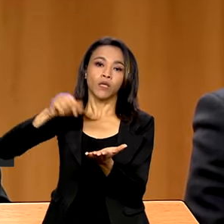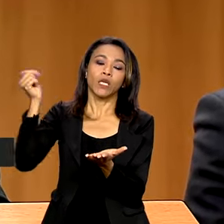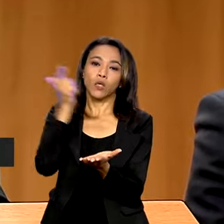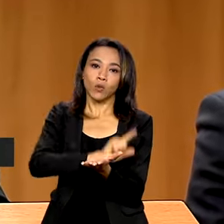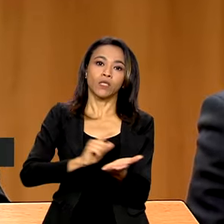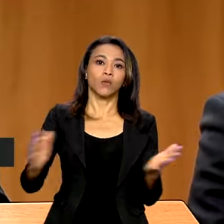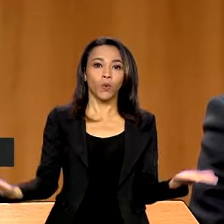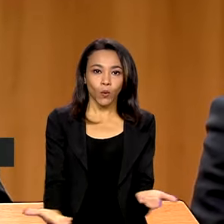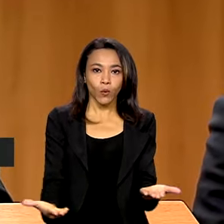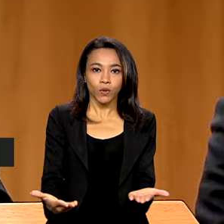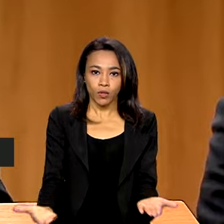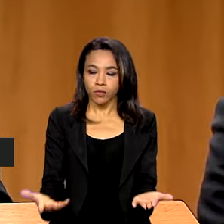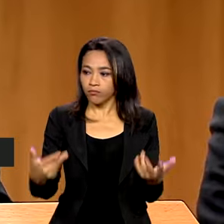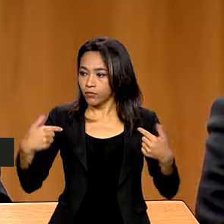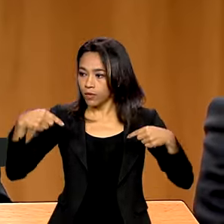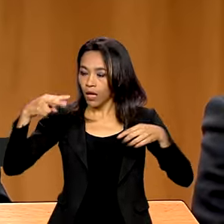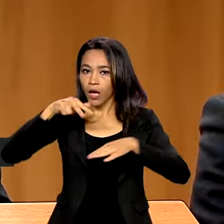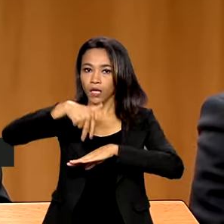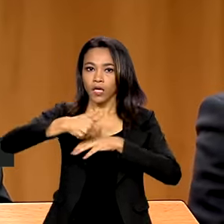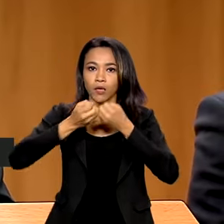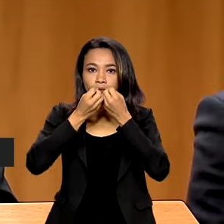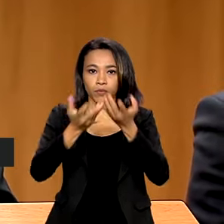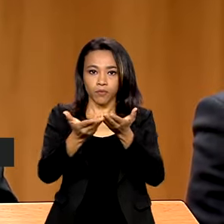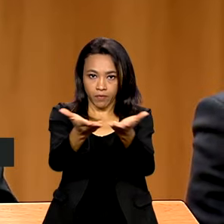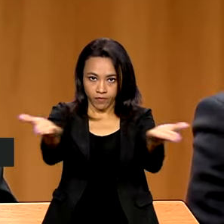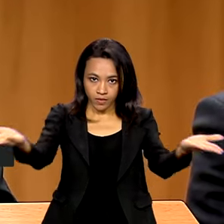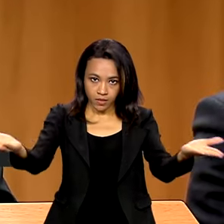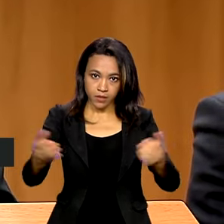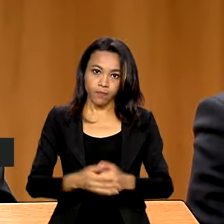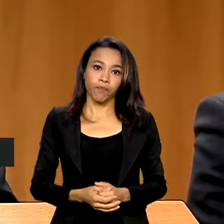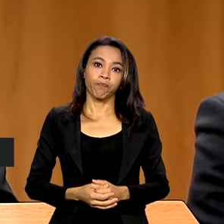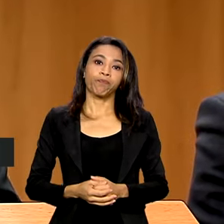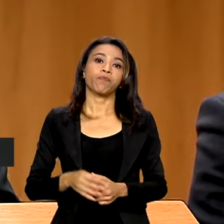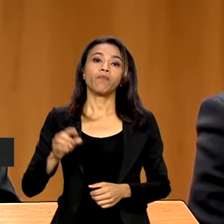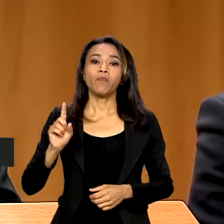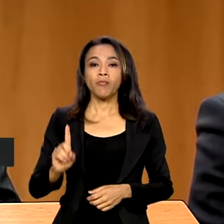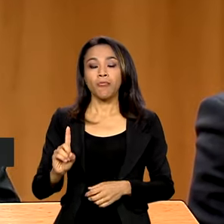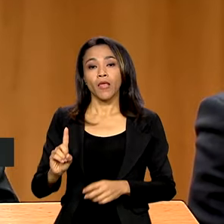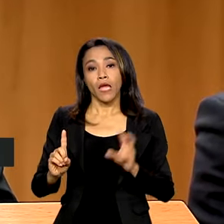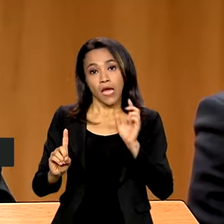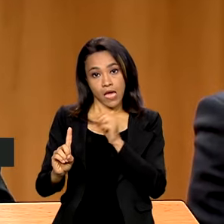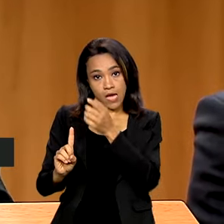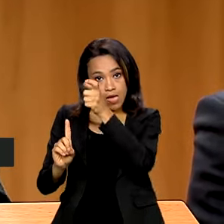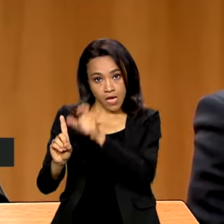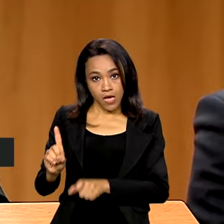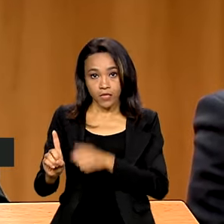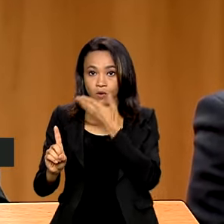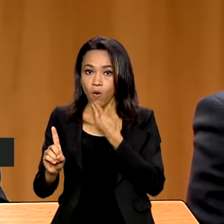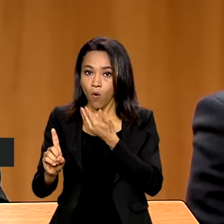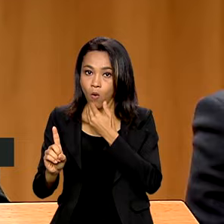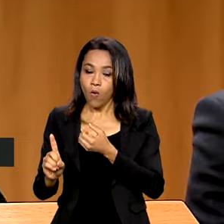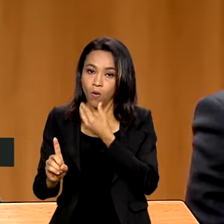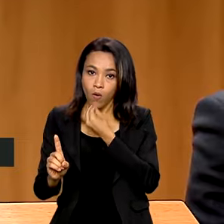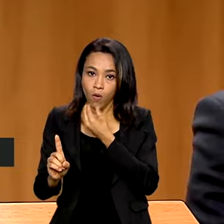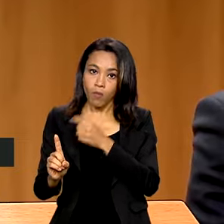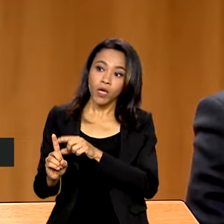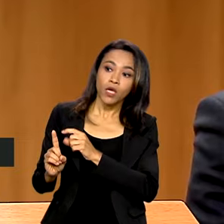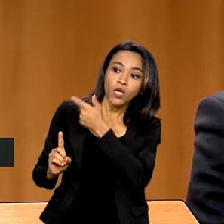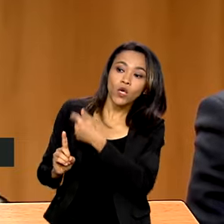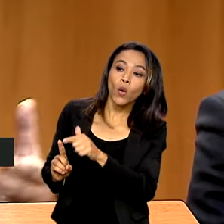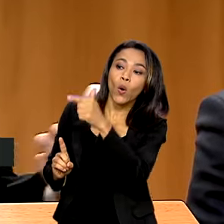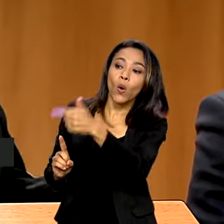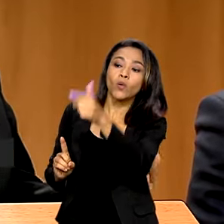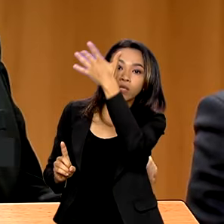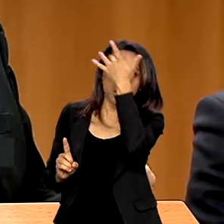de hoje. O senhor Maxwell e outras pessoas comparecem à investigação